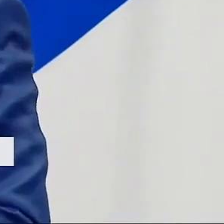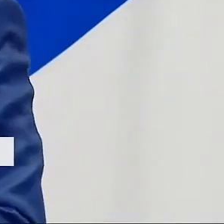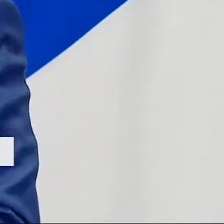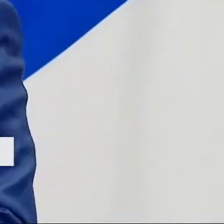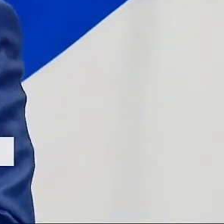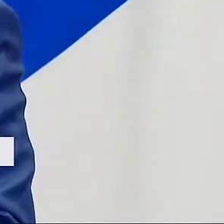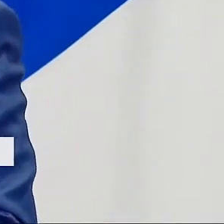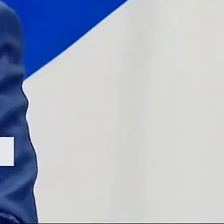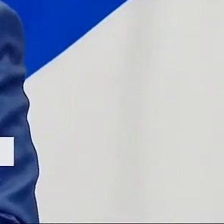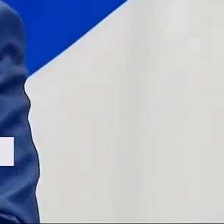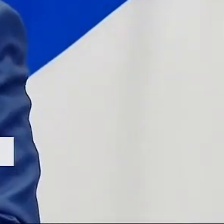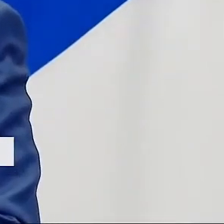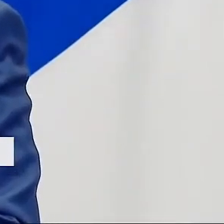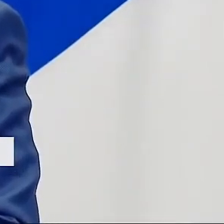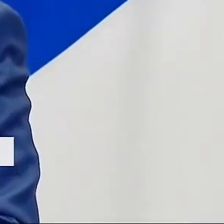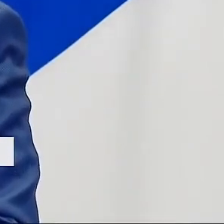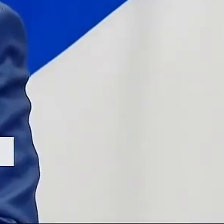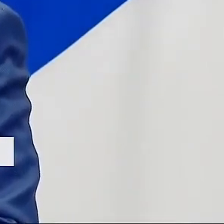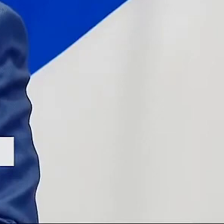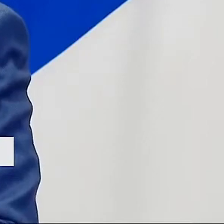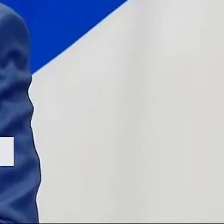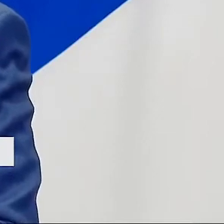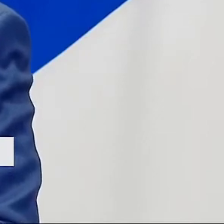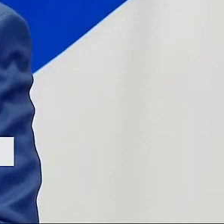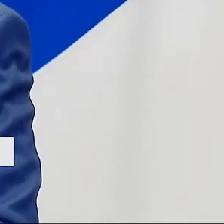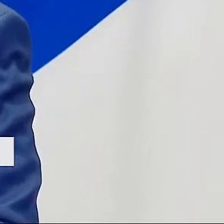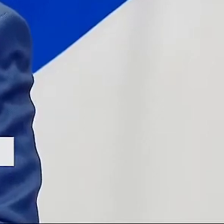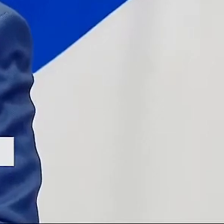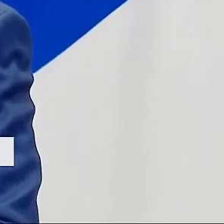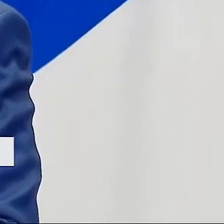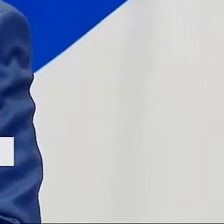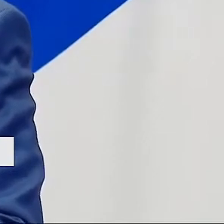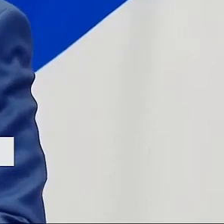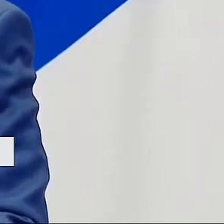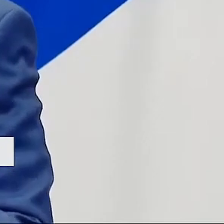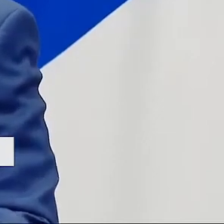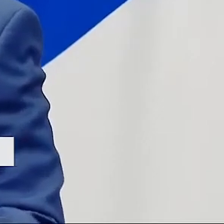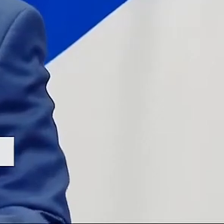Estou te ouvindo. Vamos ver se melhora o volume aqui. Vamos lá. Pode falar.